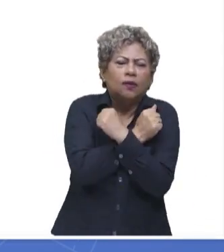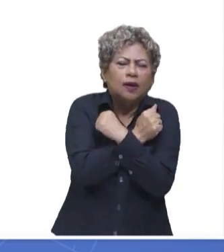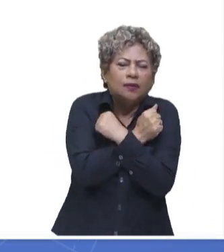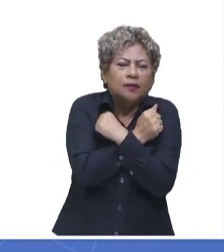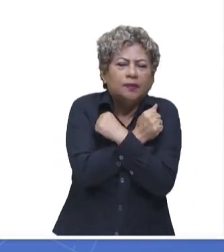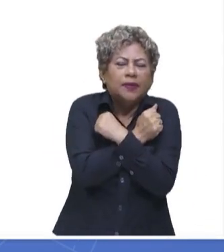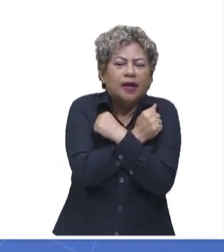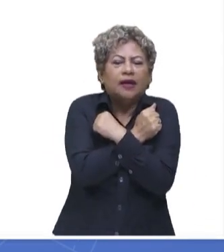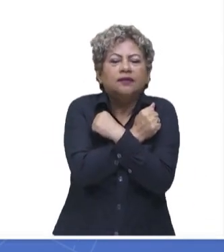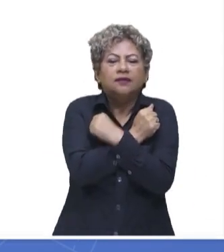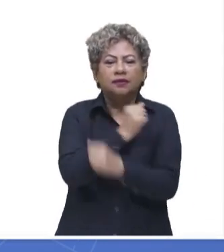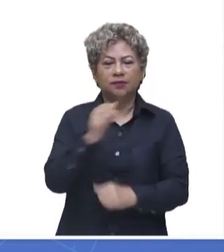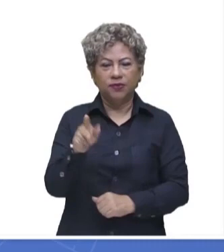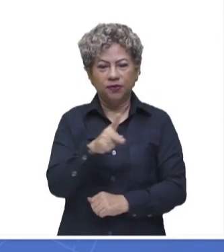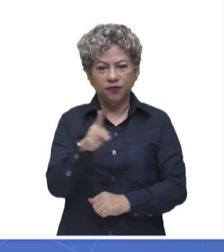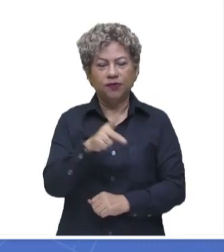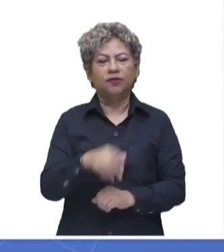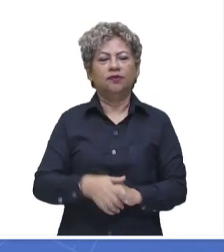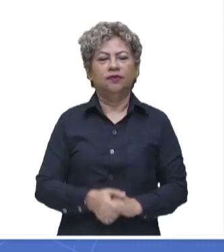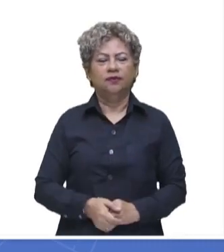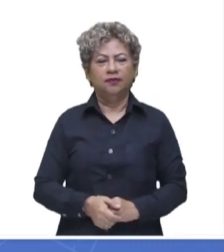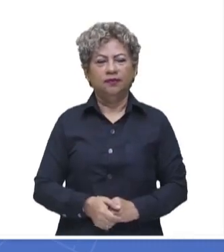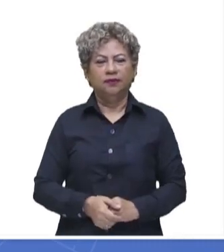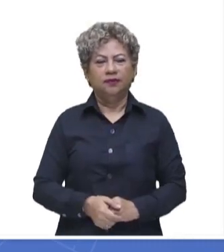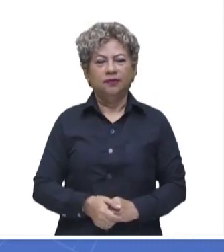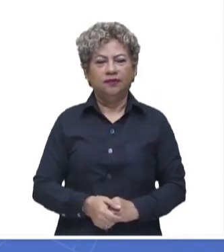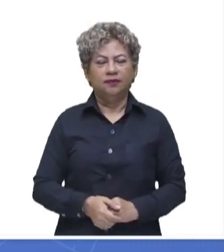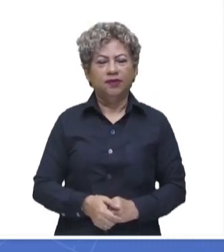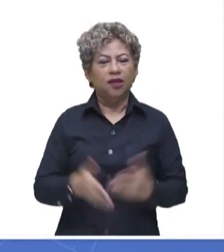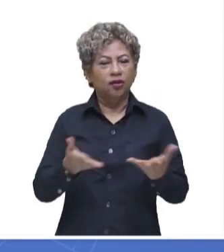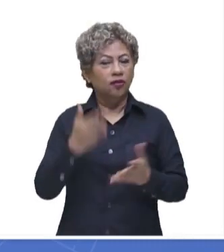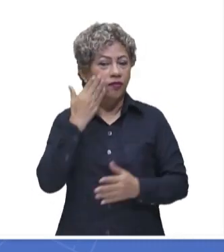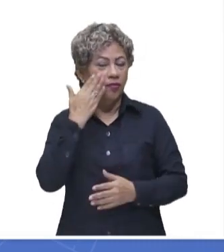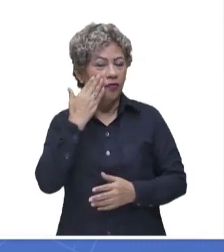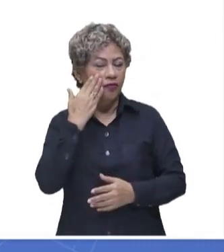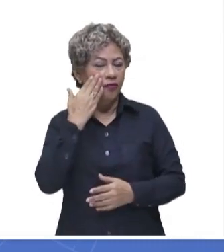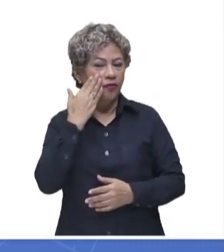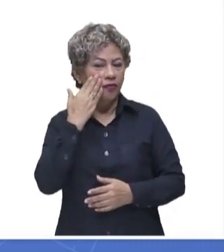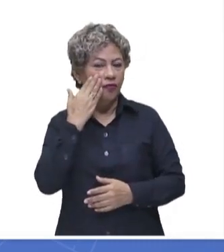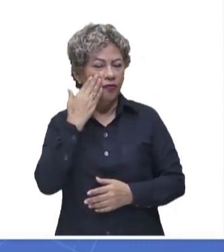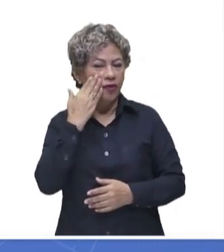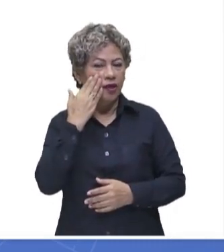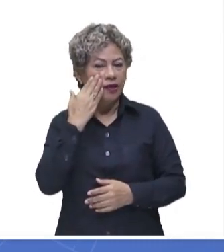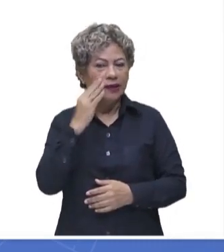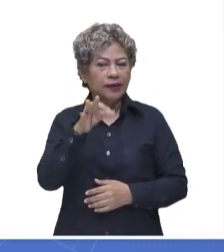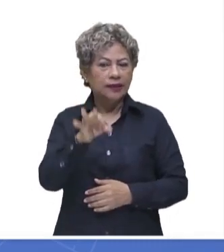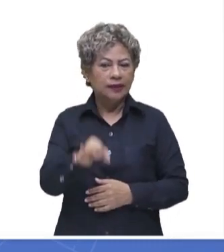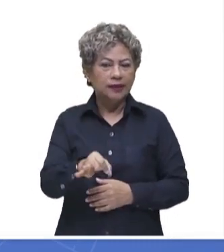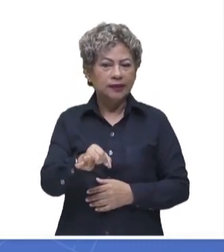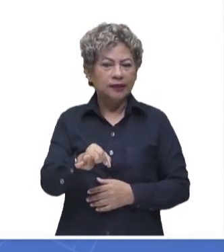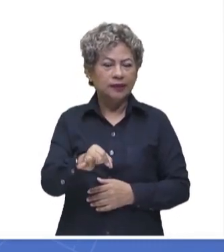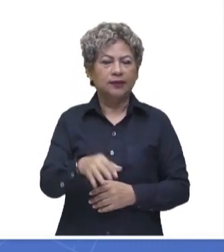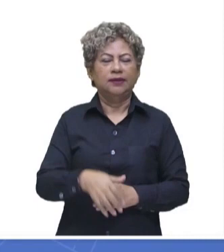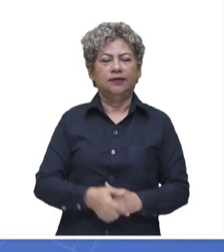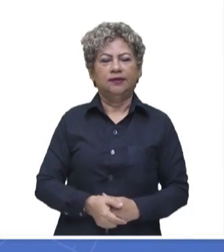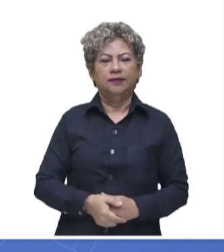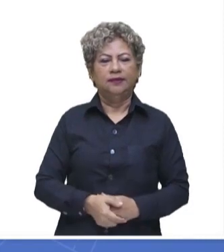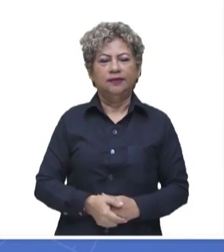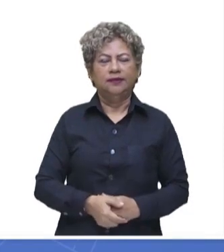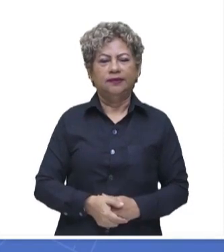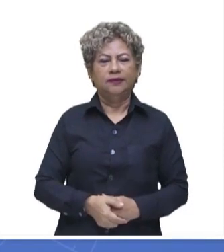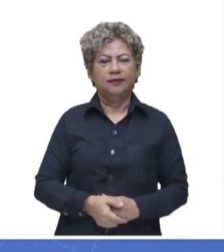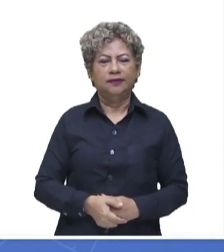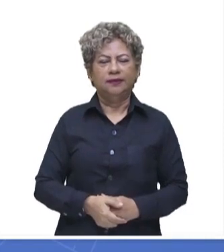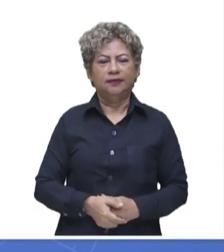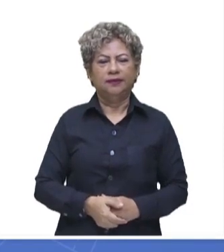também. Mais uma participação? Não, vamos lá para o gabarito. Vamos ver, então, qual vai ser a resposta correta dessa questão. Acompanhe